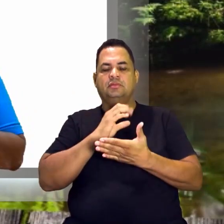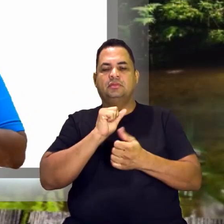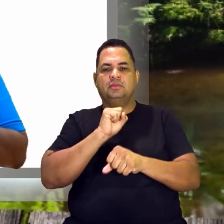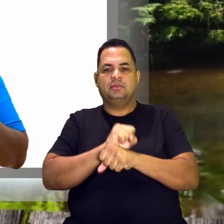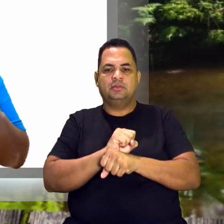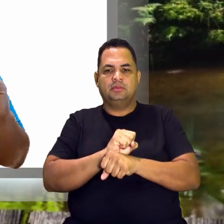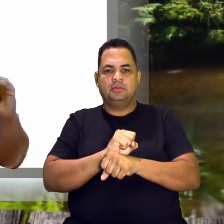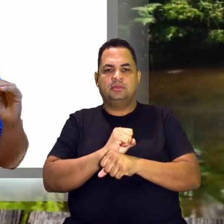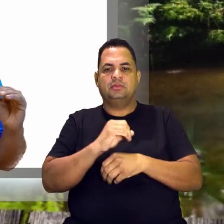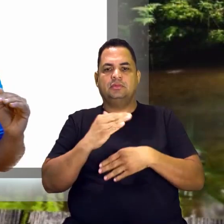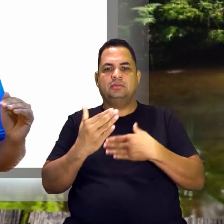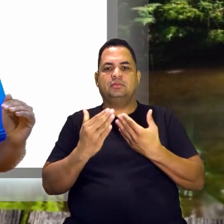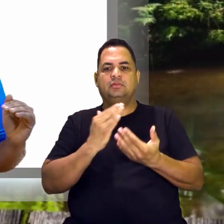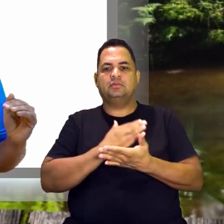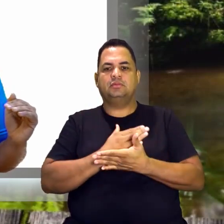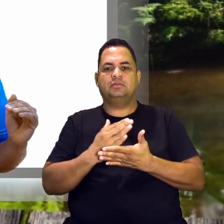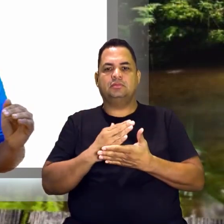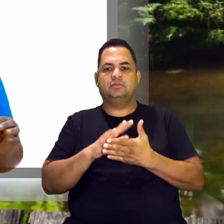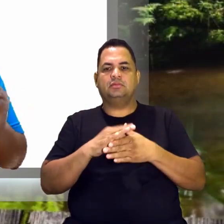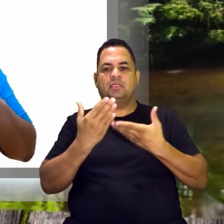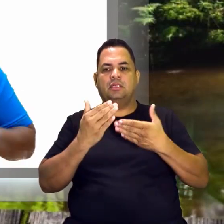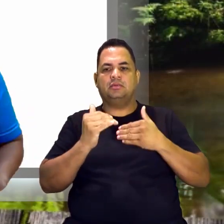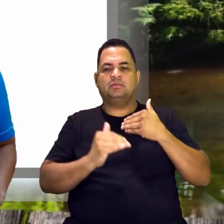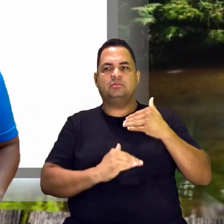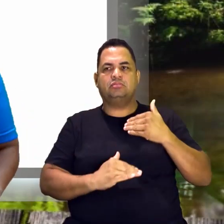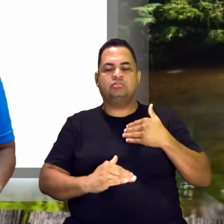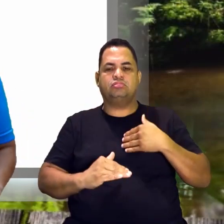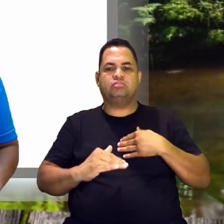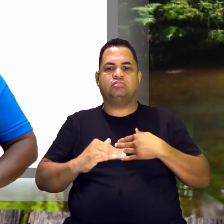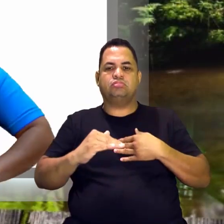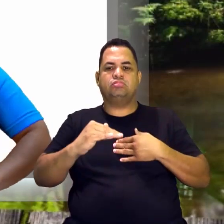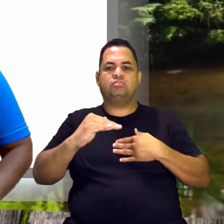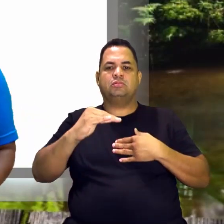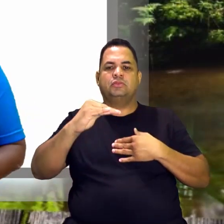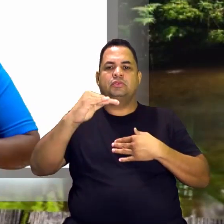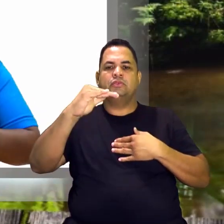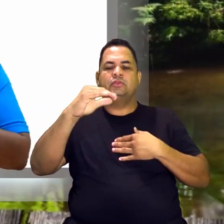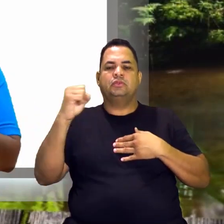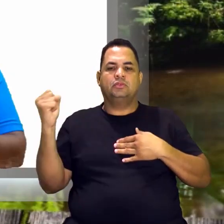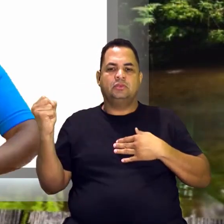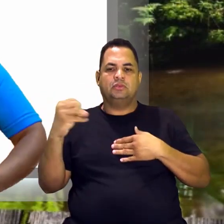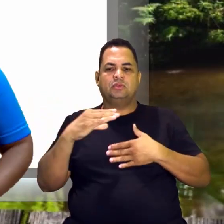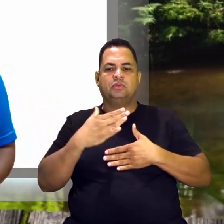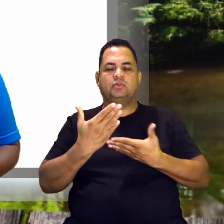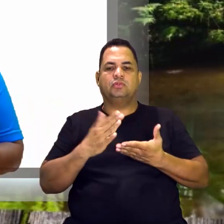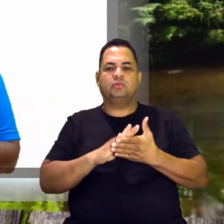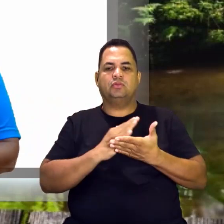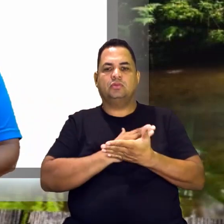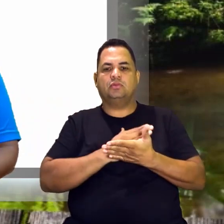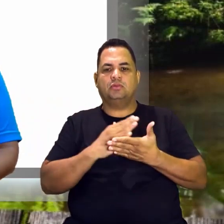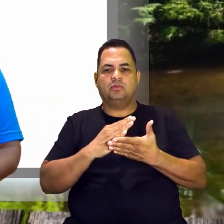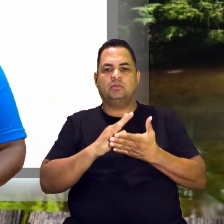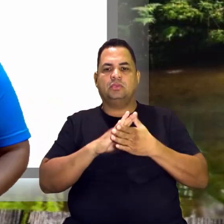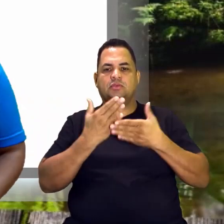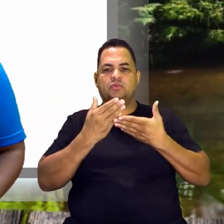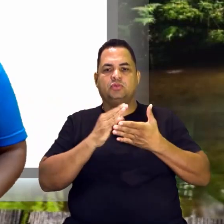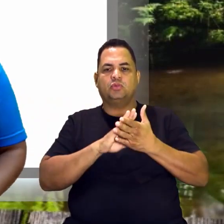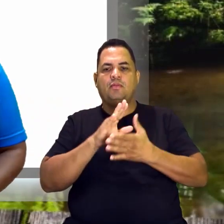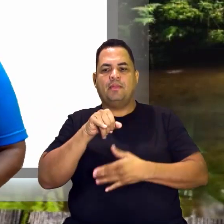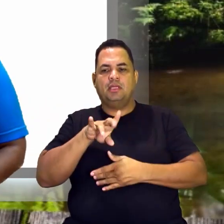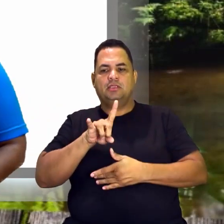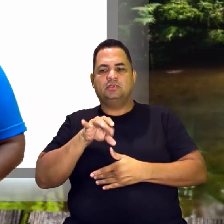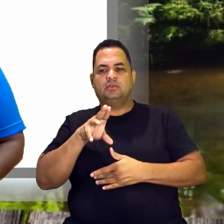paradinha até a menina chegar na puberdade. Quando ela entra na puberdade, começa o ciclo menstrual, o que